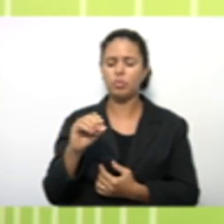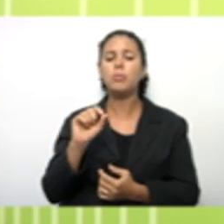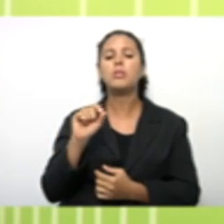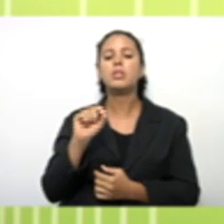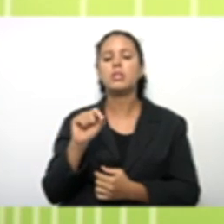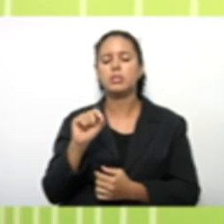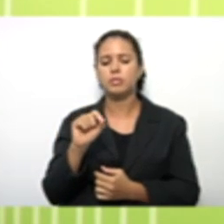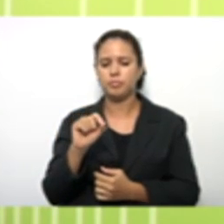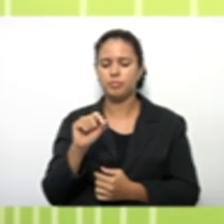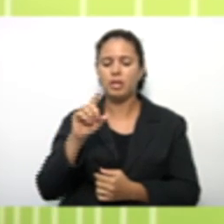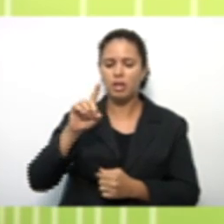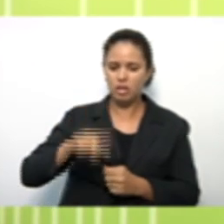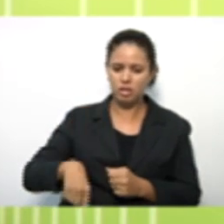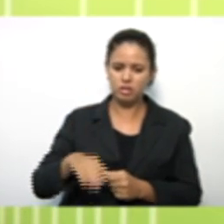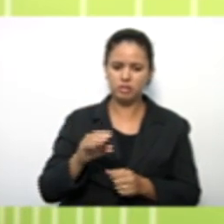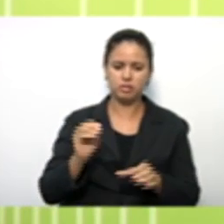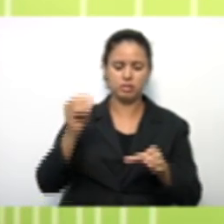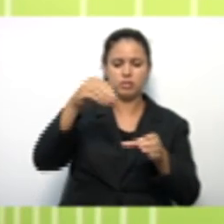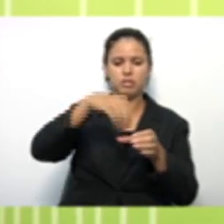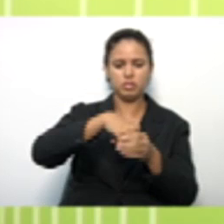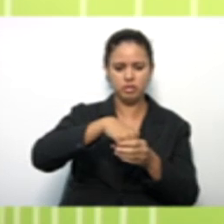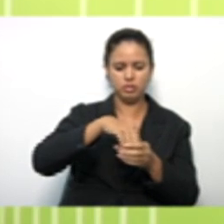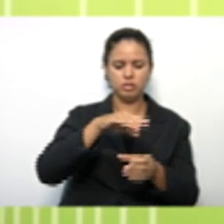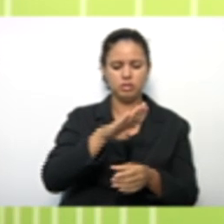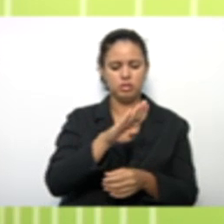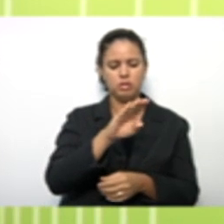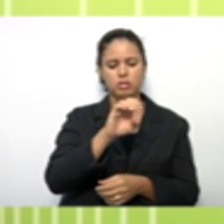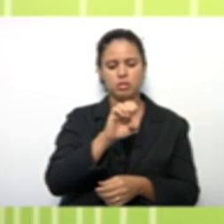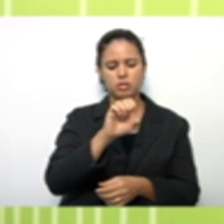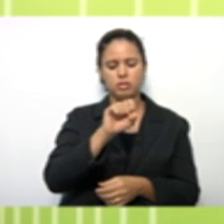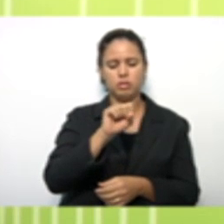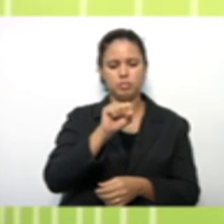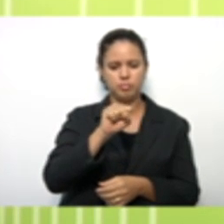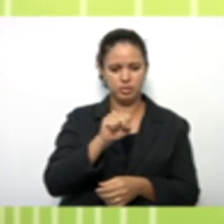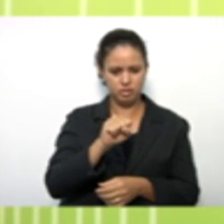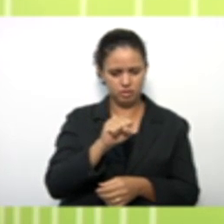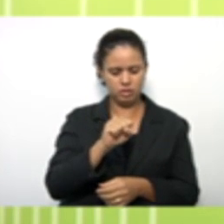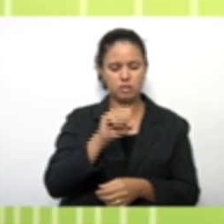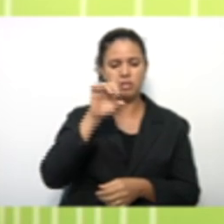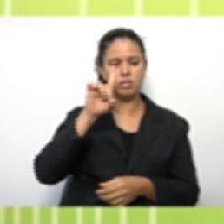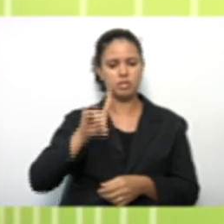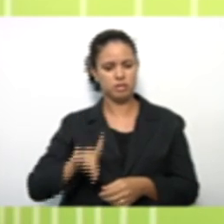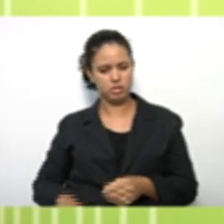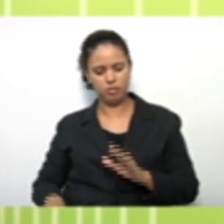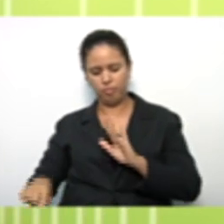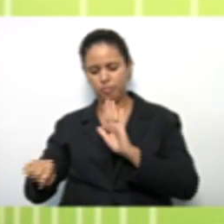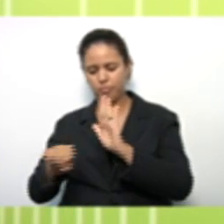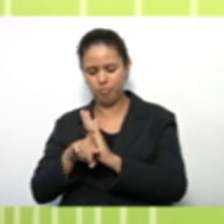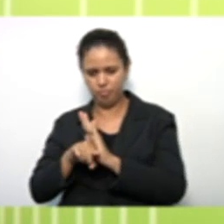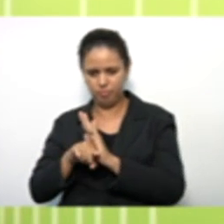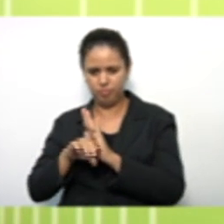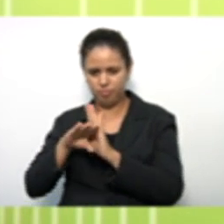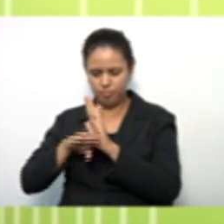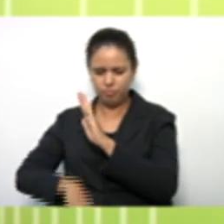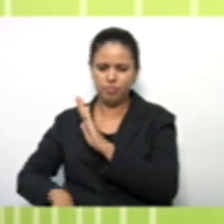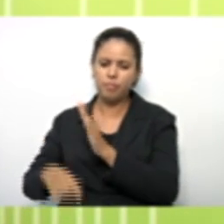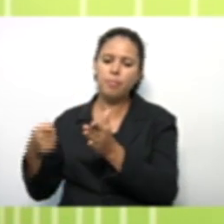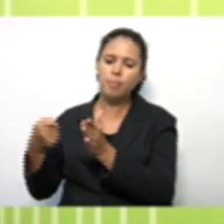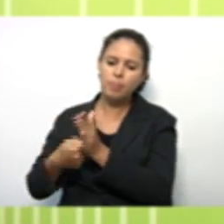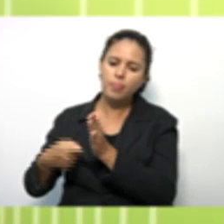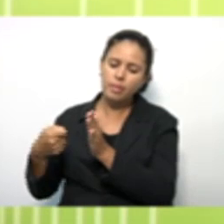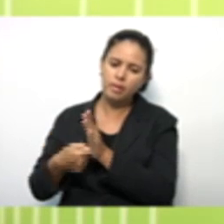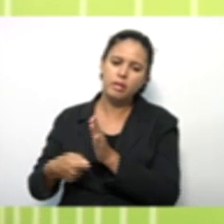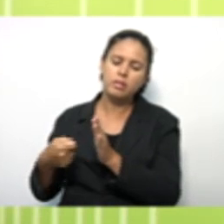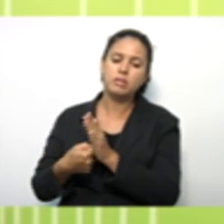os direitos menos as suas obrigações. Então, qual é o patrimônio líquido que a cooperativa